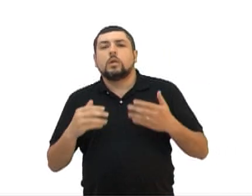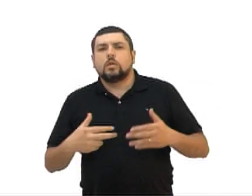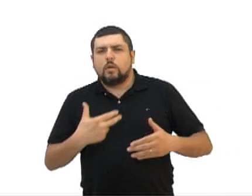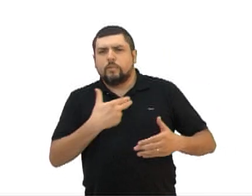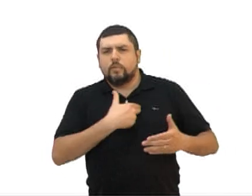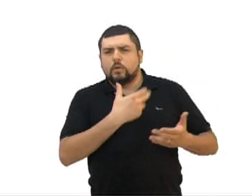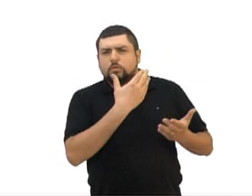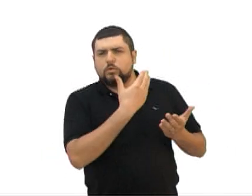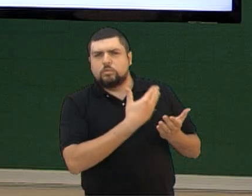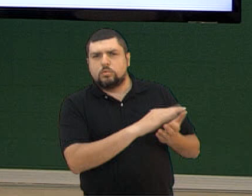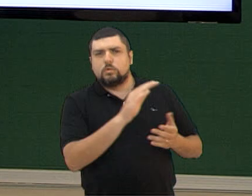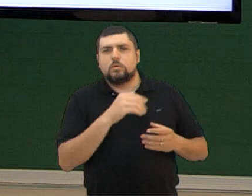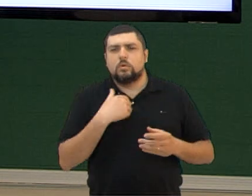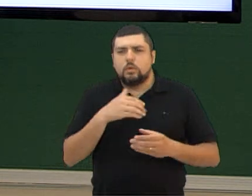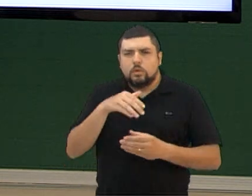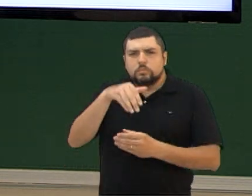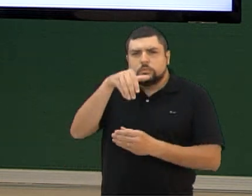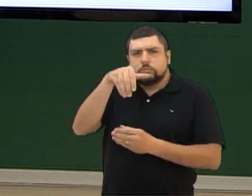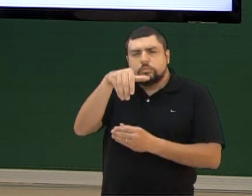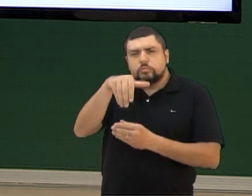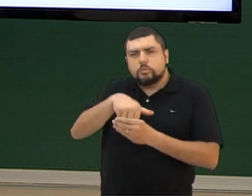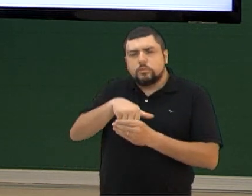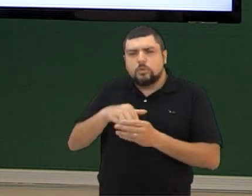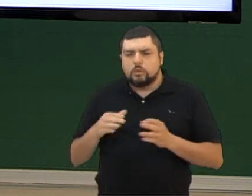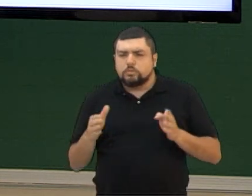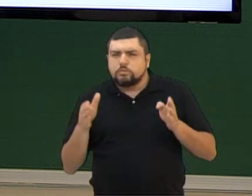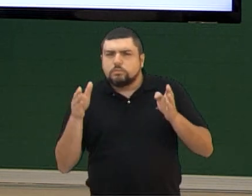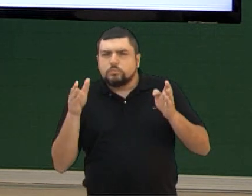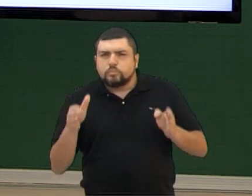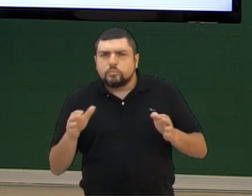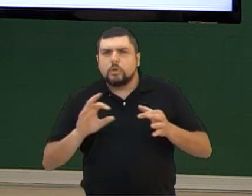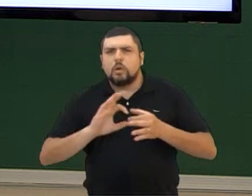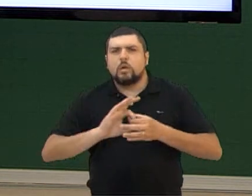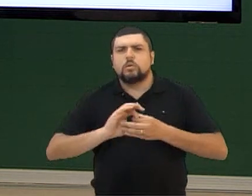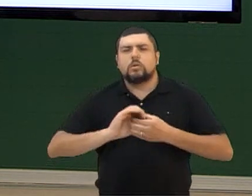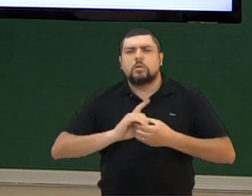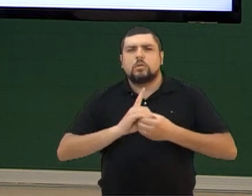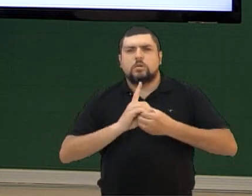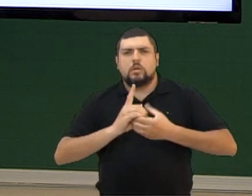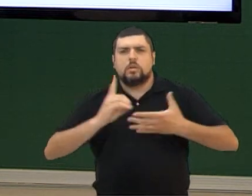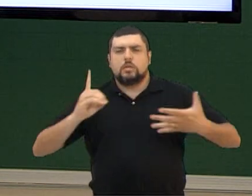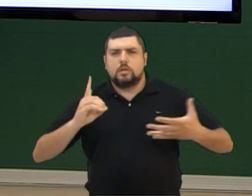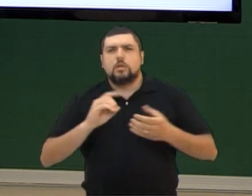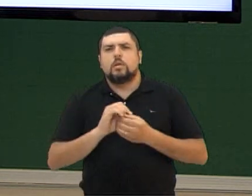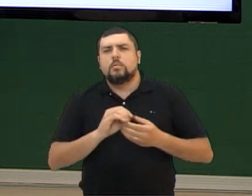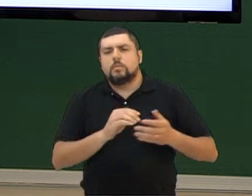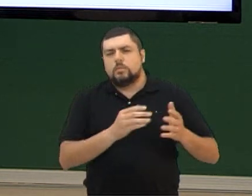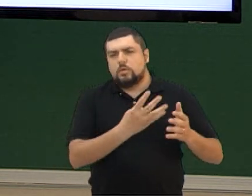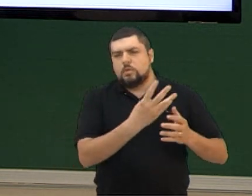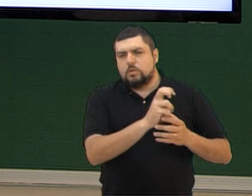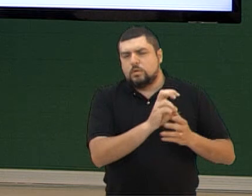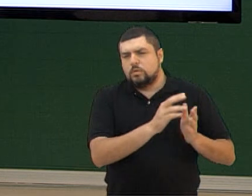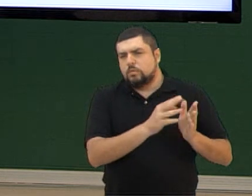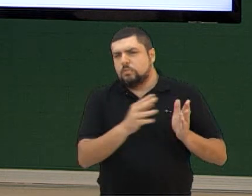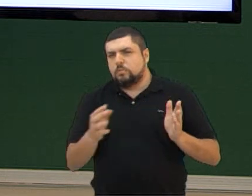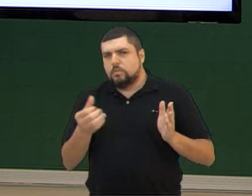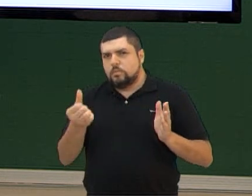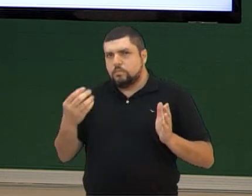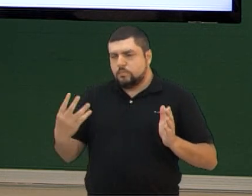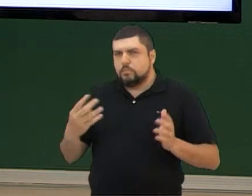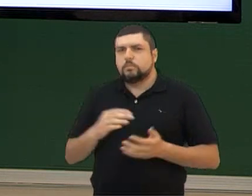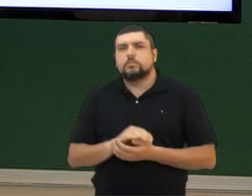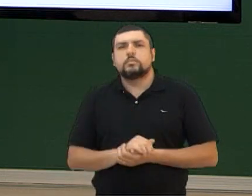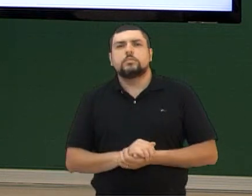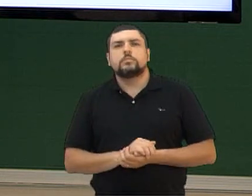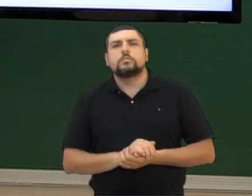gente vai ter um curto período democrático que vai de 45 até 1964. É